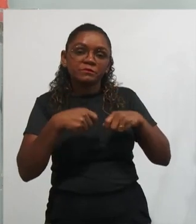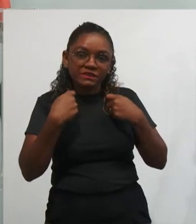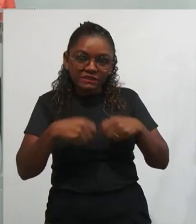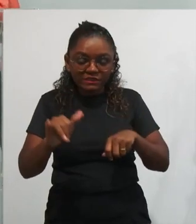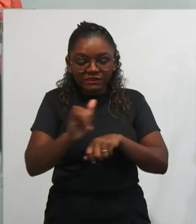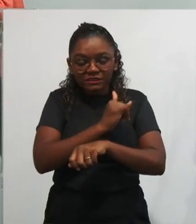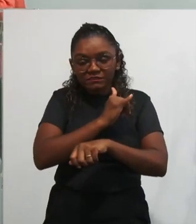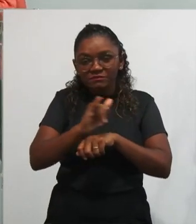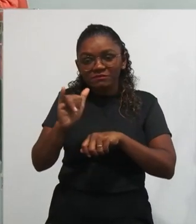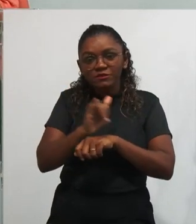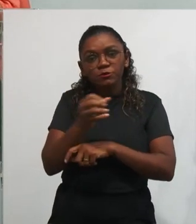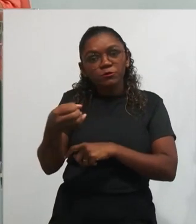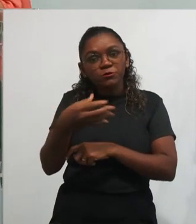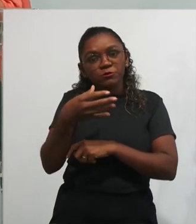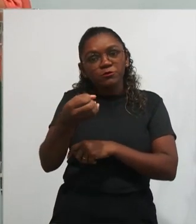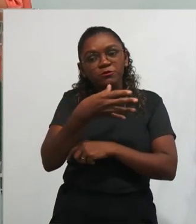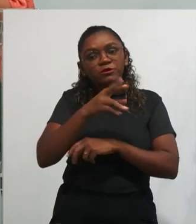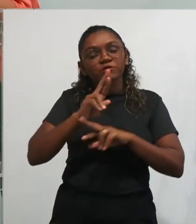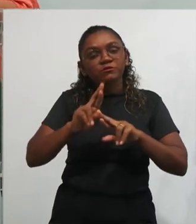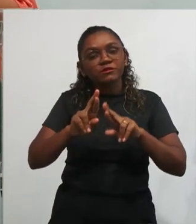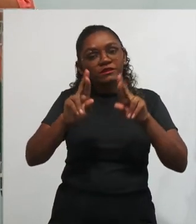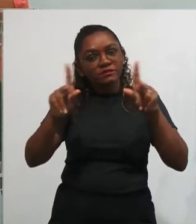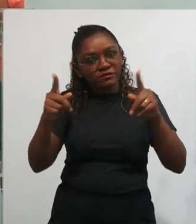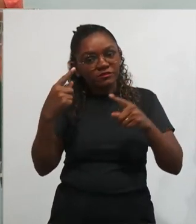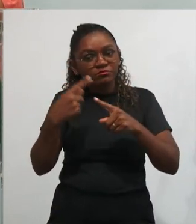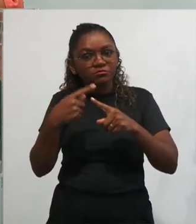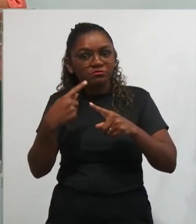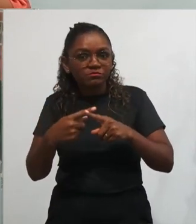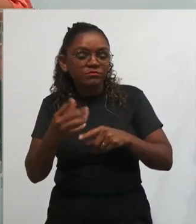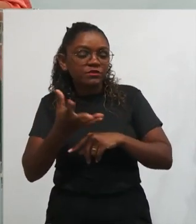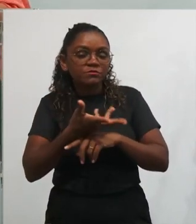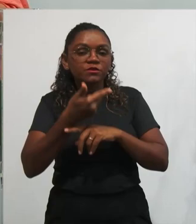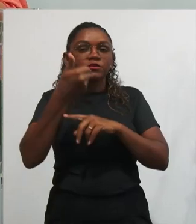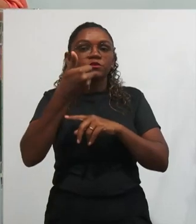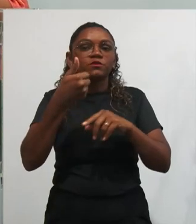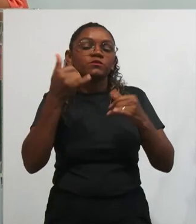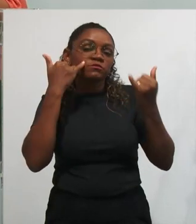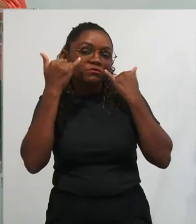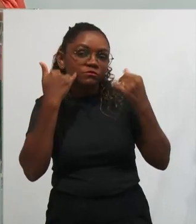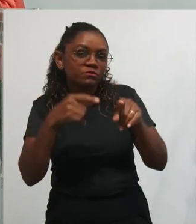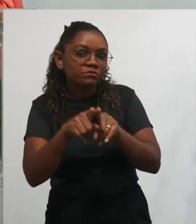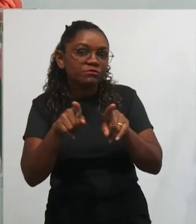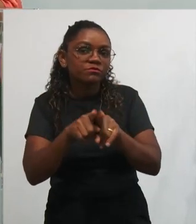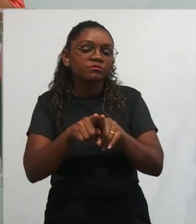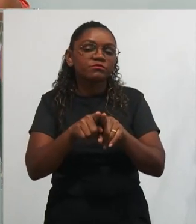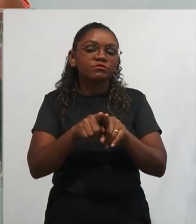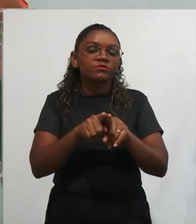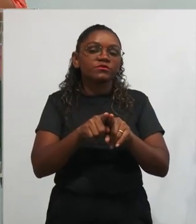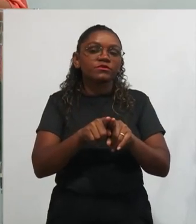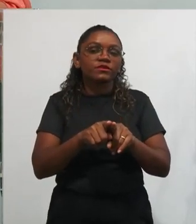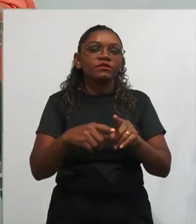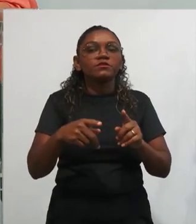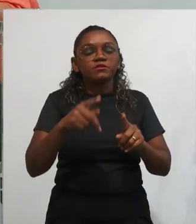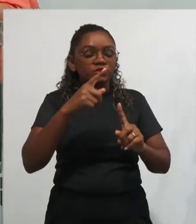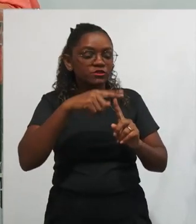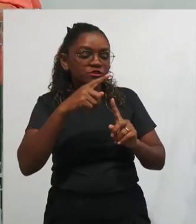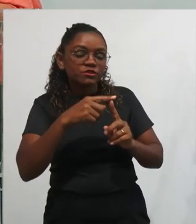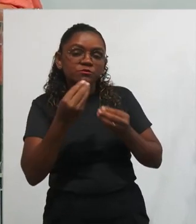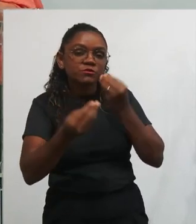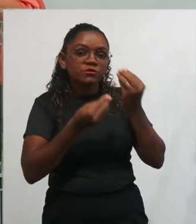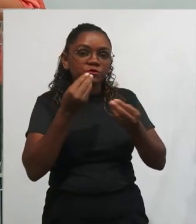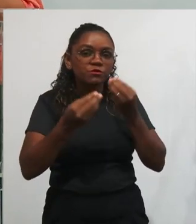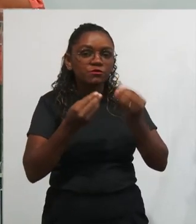por maiores eh eh ferramentas por melhores informações pelo jeito próprio de lidar com aquela